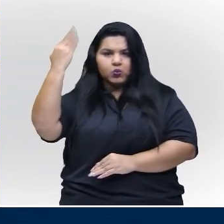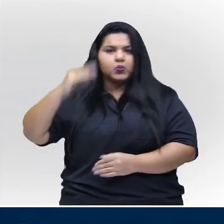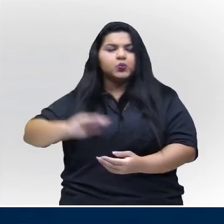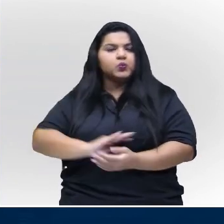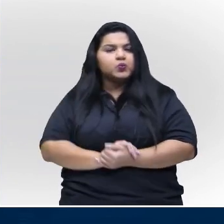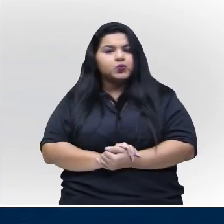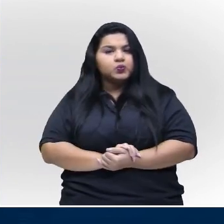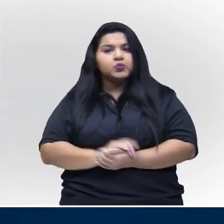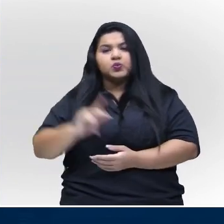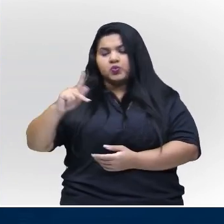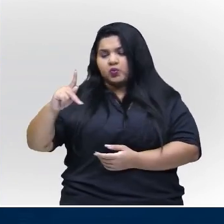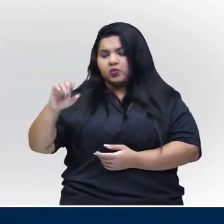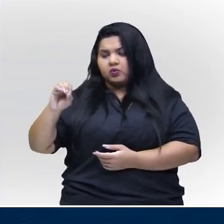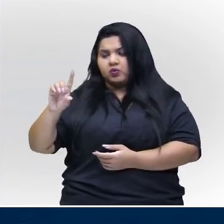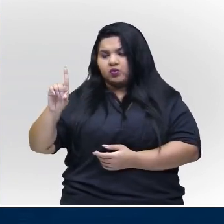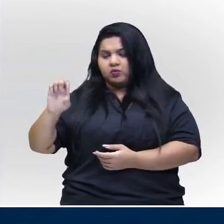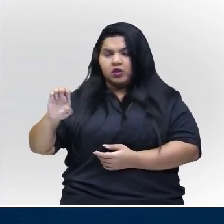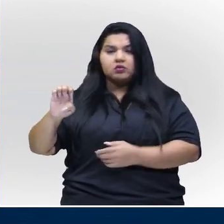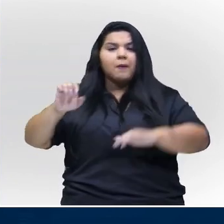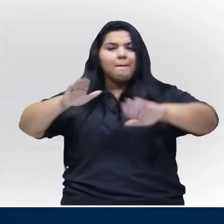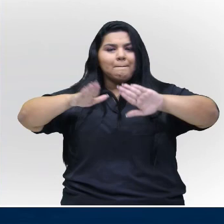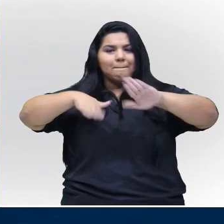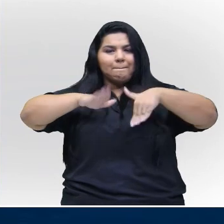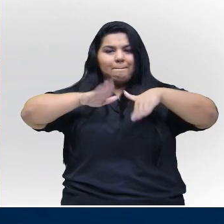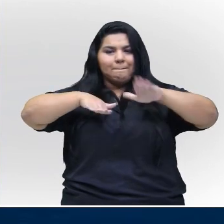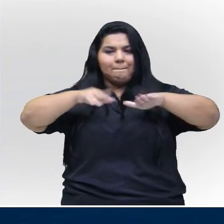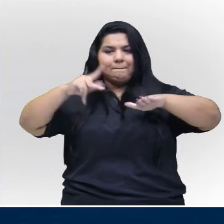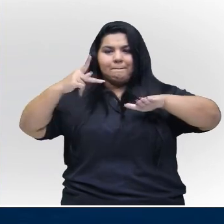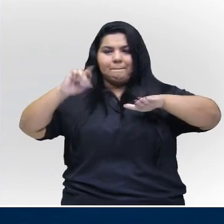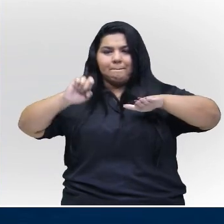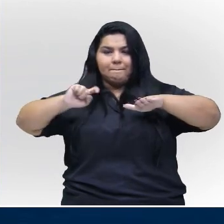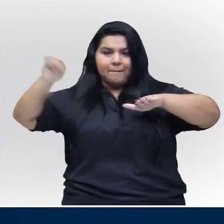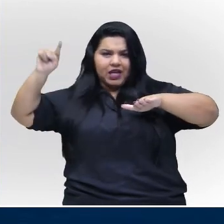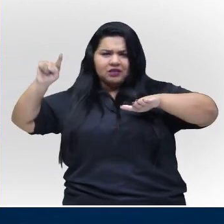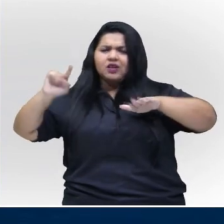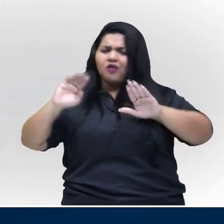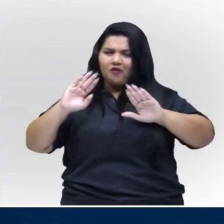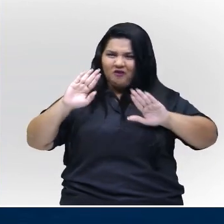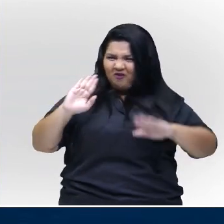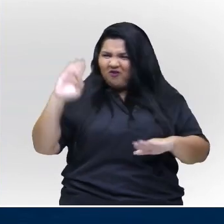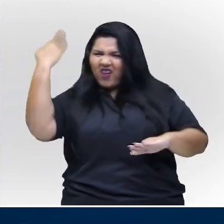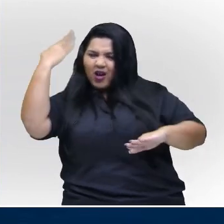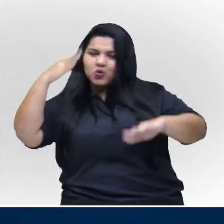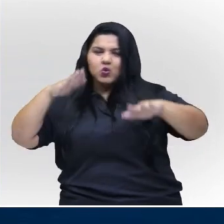e podes, né, quer dizer pés. Né? Então, são falsos pés que